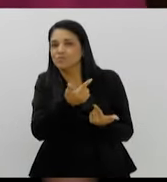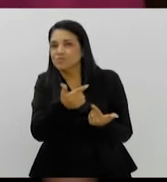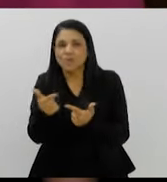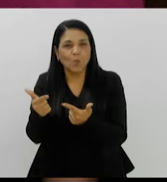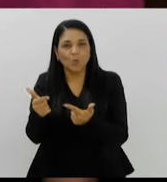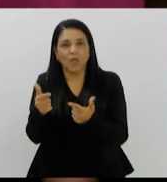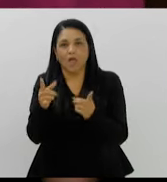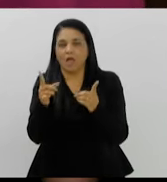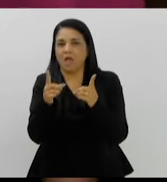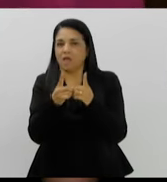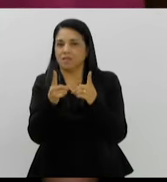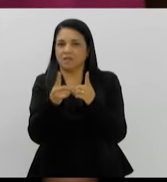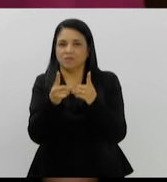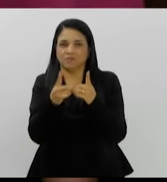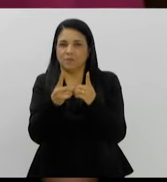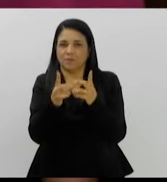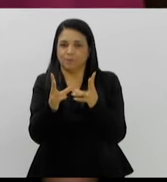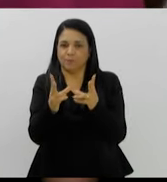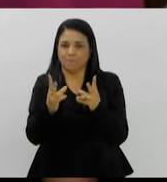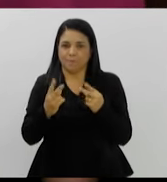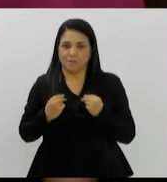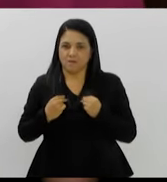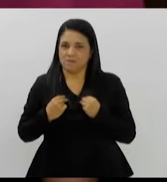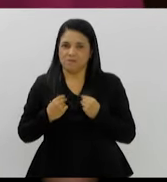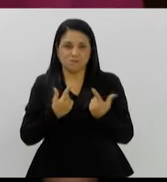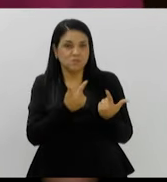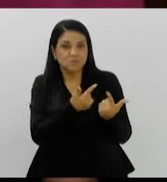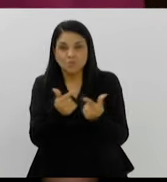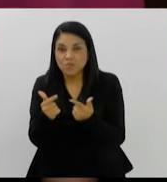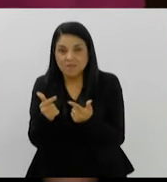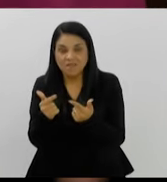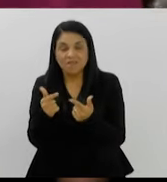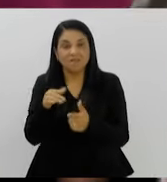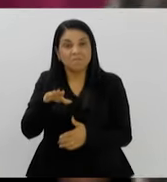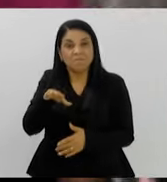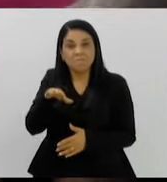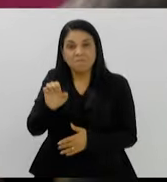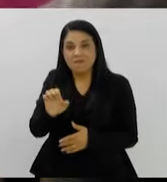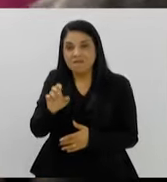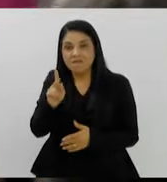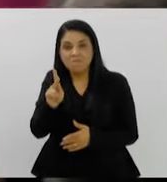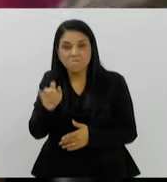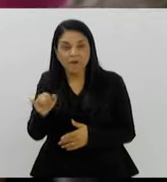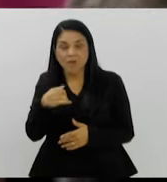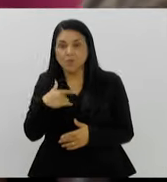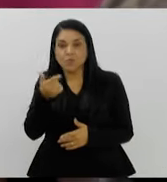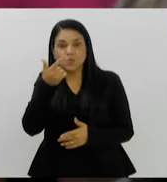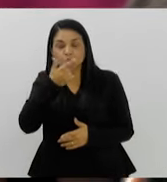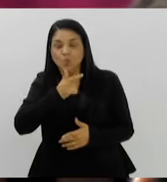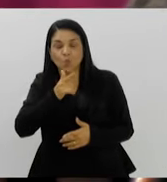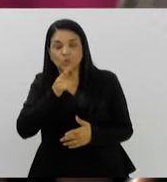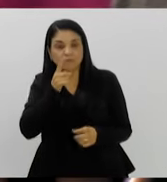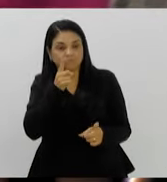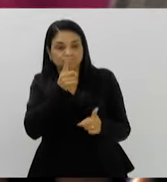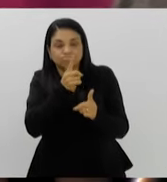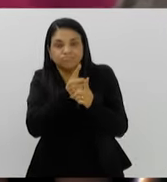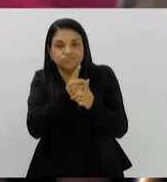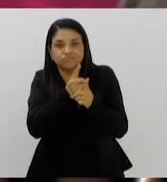atendimento que merecem as mães muitas vezes não conseguem nem fechar um diagnóstico